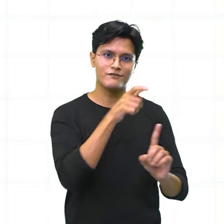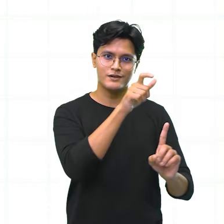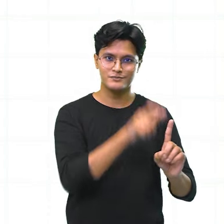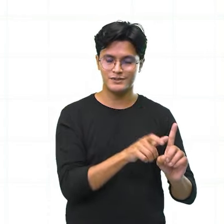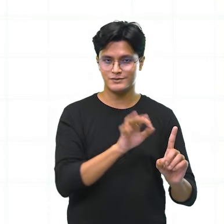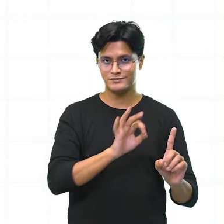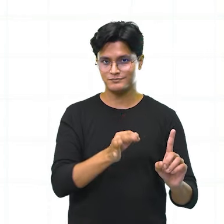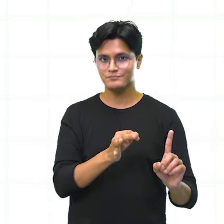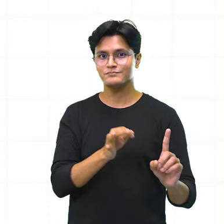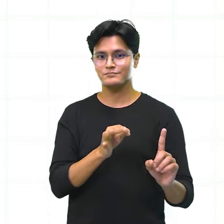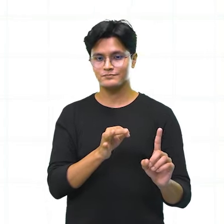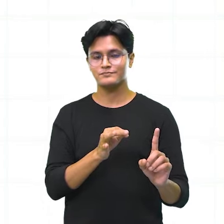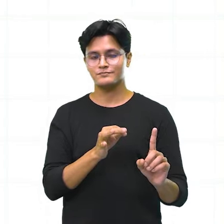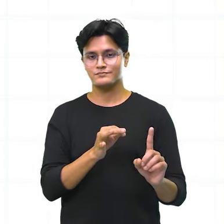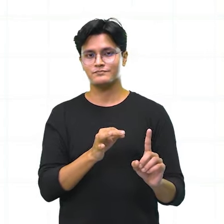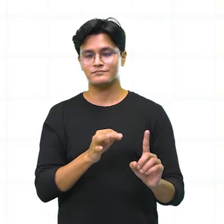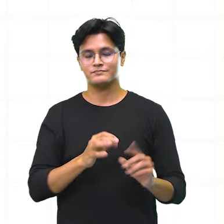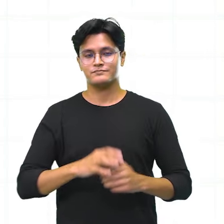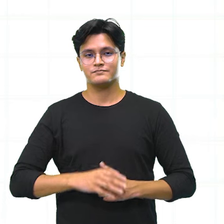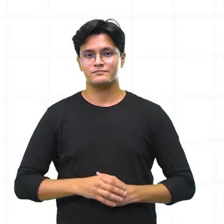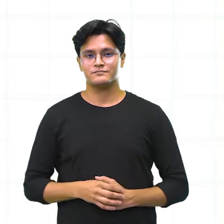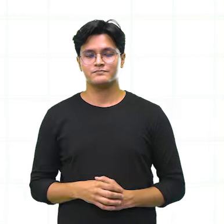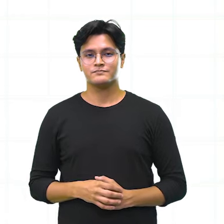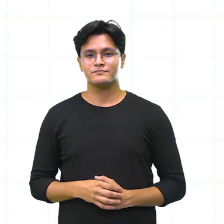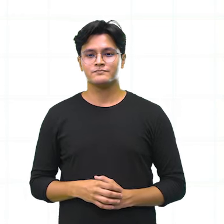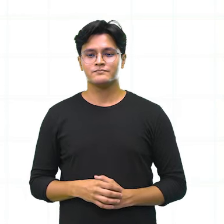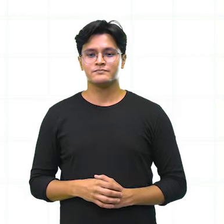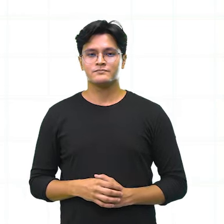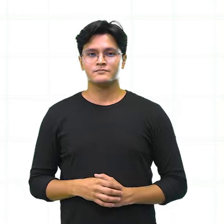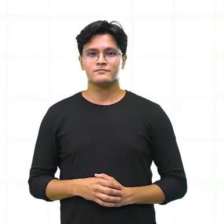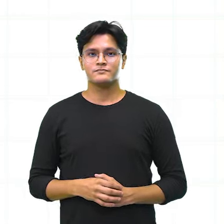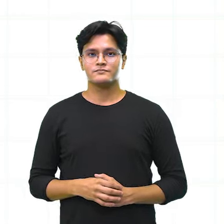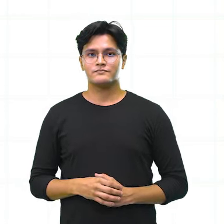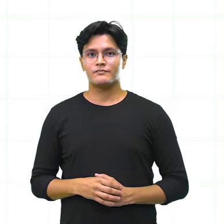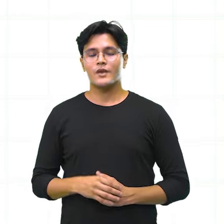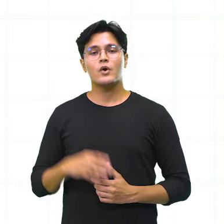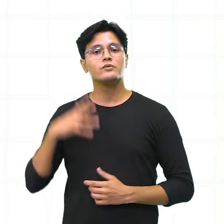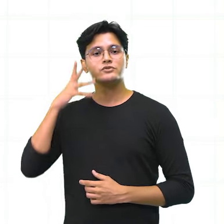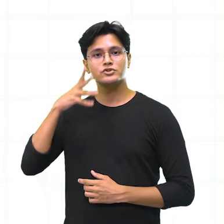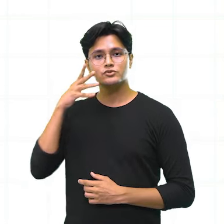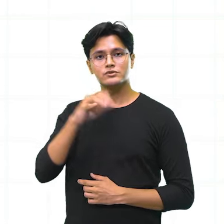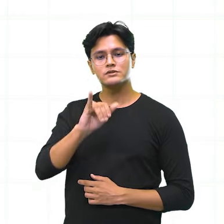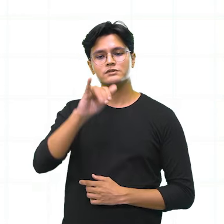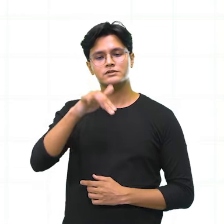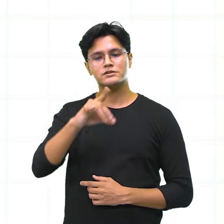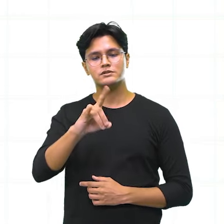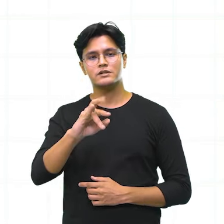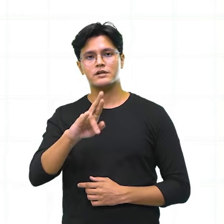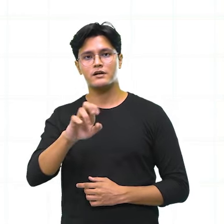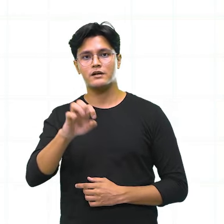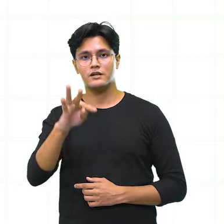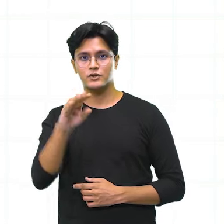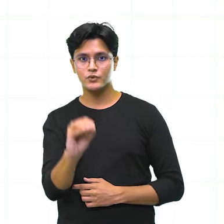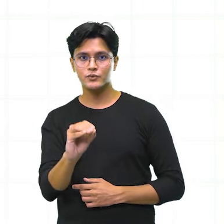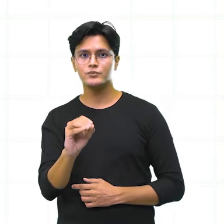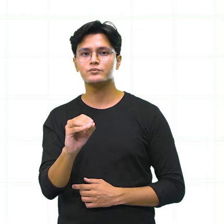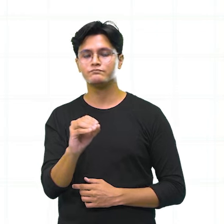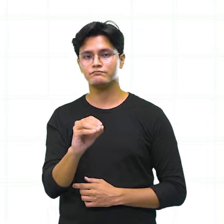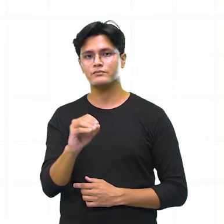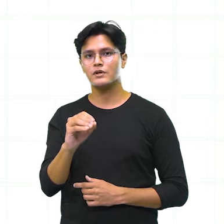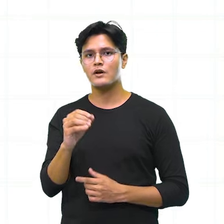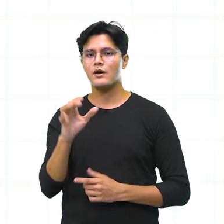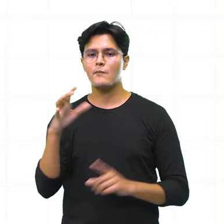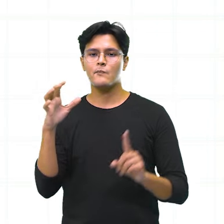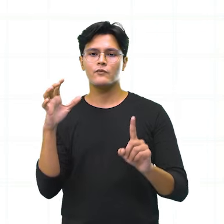personagem, né? Proferindo suas palavras. No discurso indireto, nós não encontramos